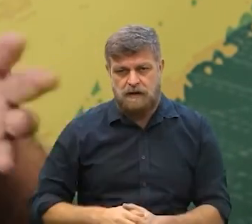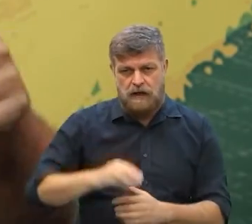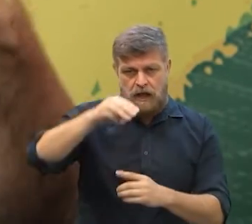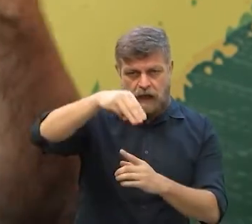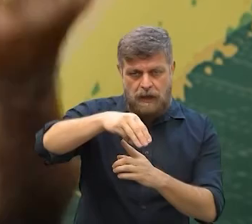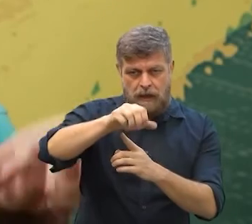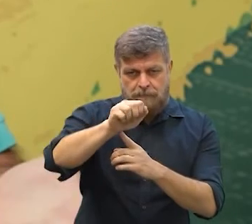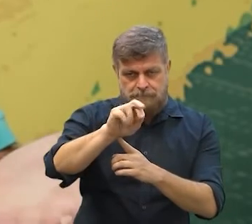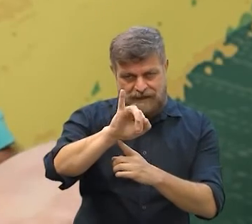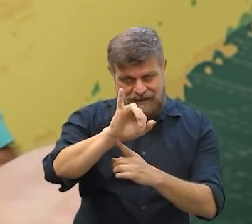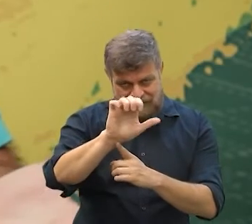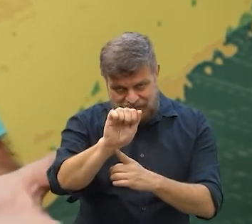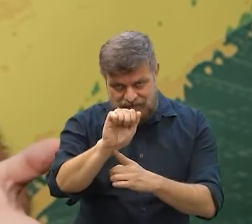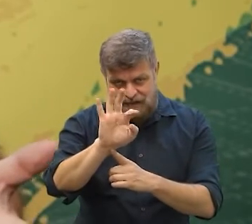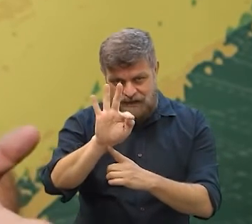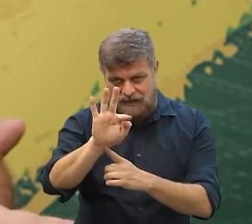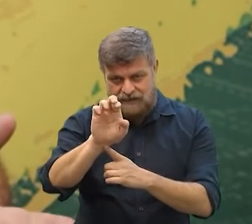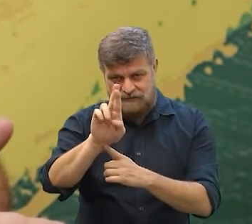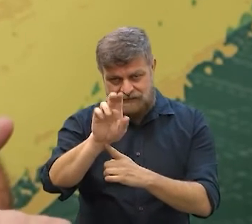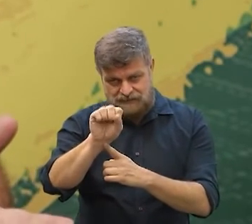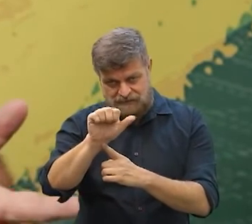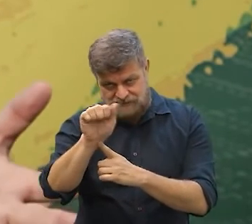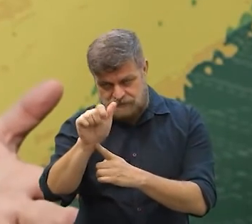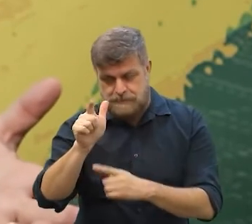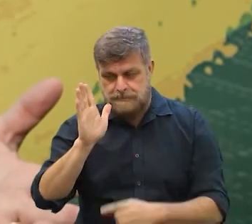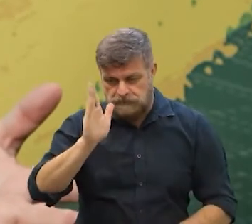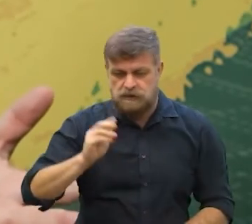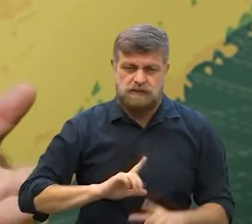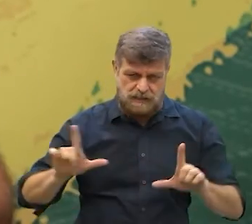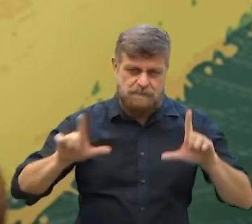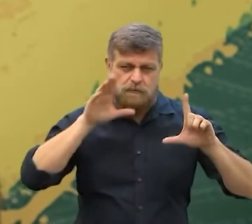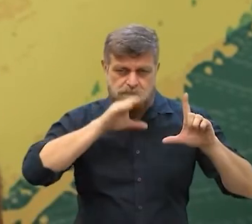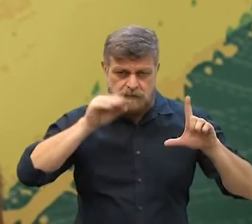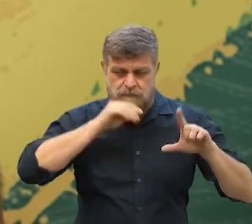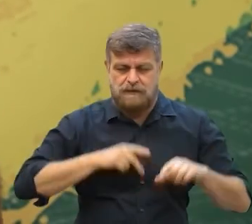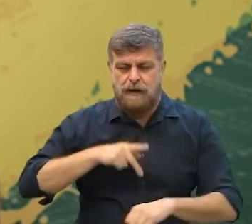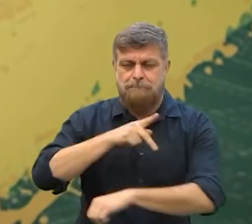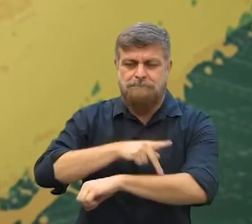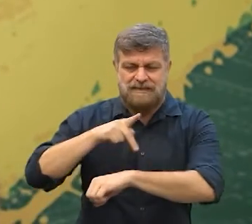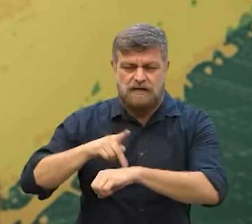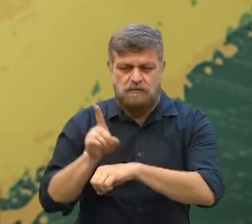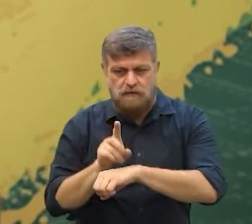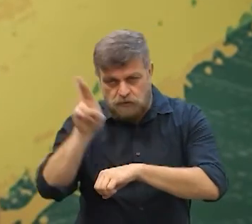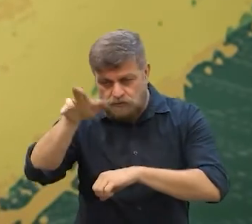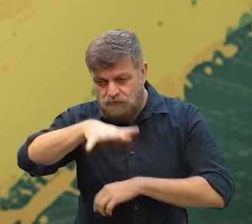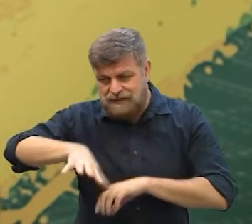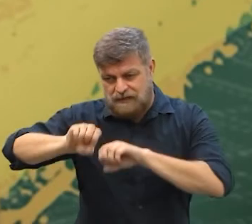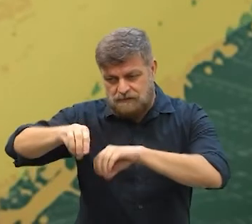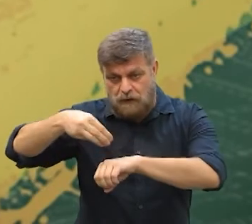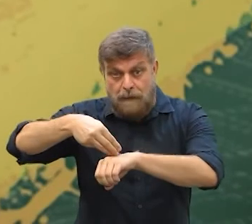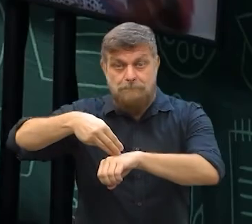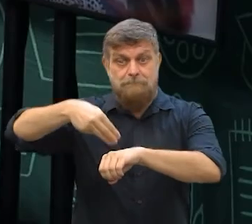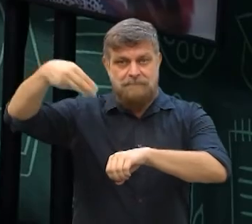Tereza, que já participou em outras oportunidades aqui no quadro De Olho na Educação. Ela que é pedagoga, doutora em educação,